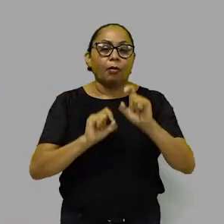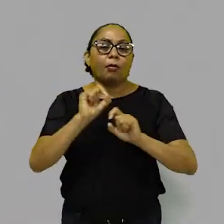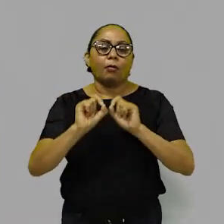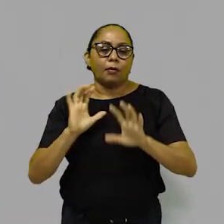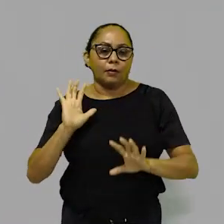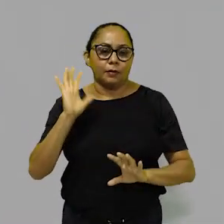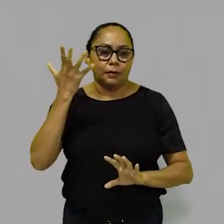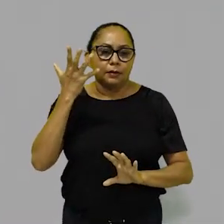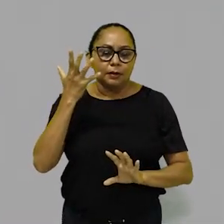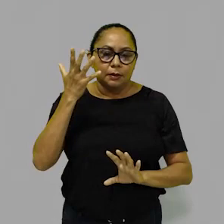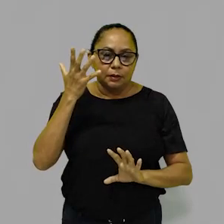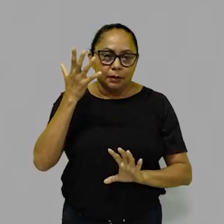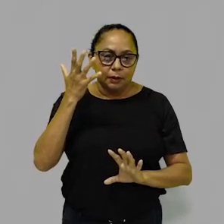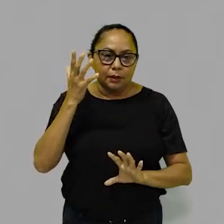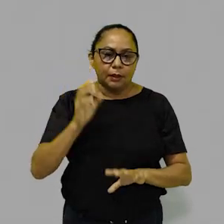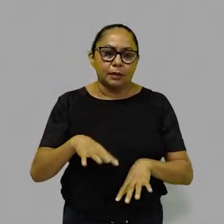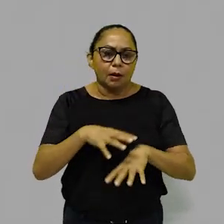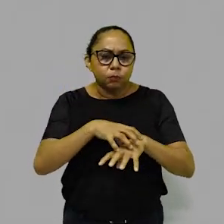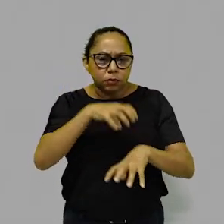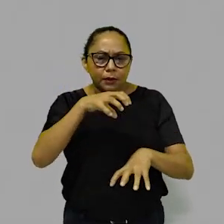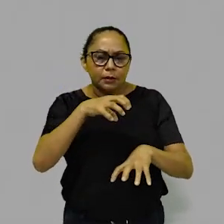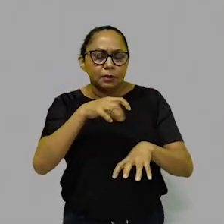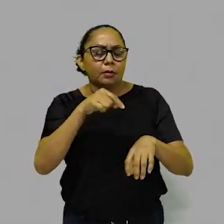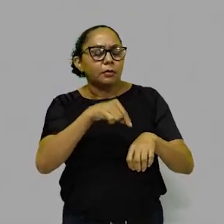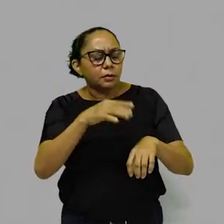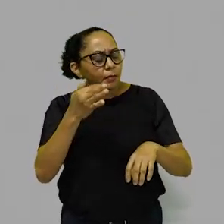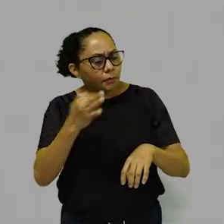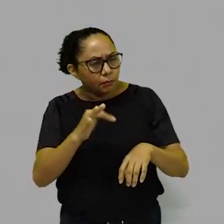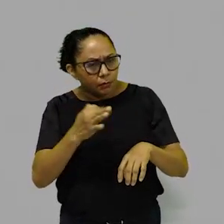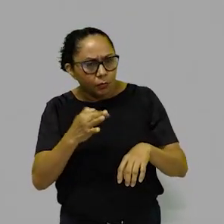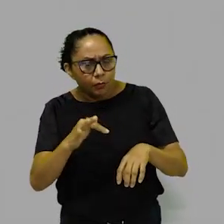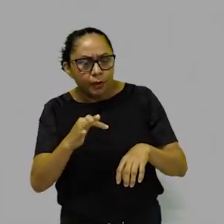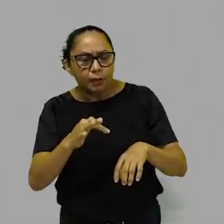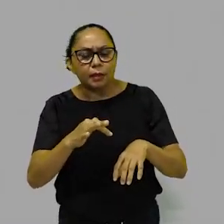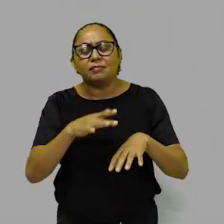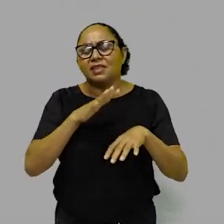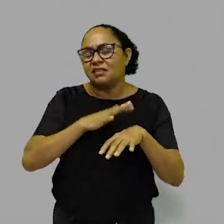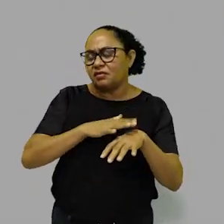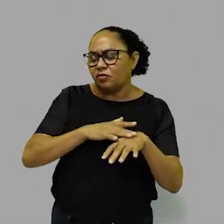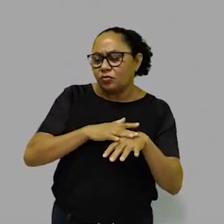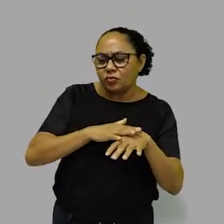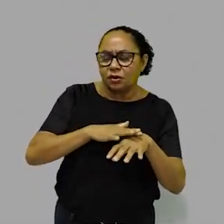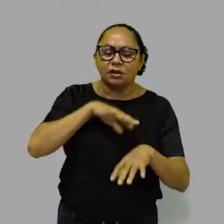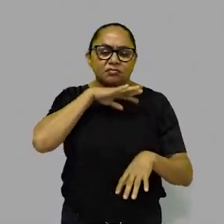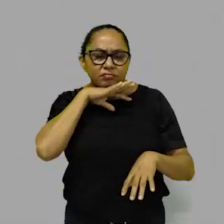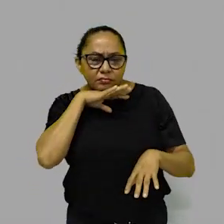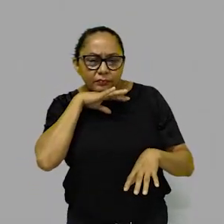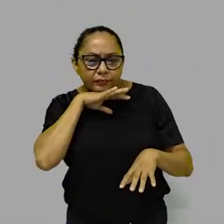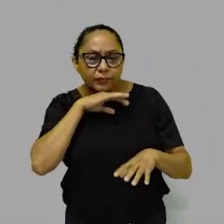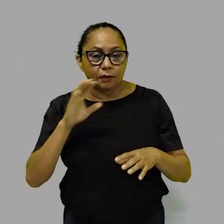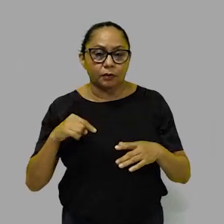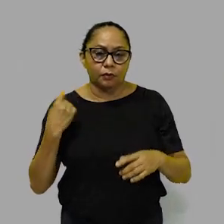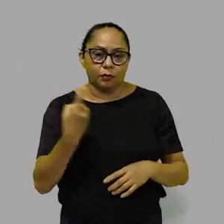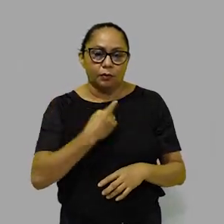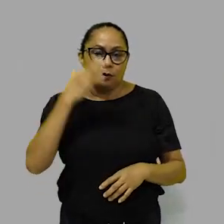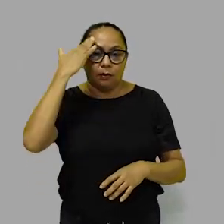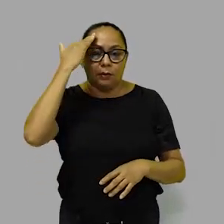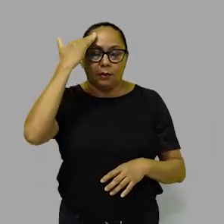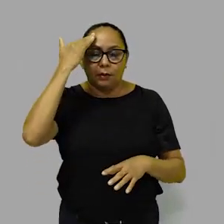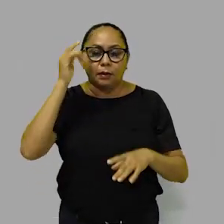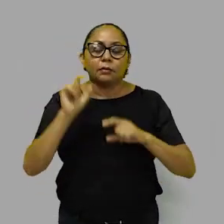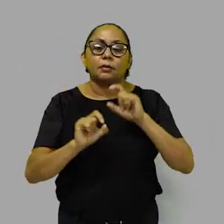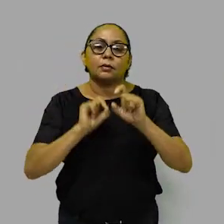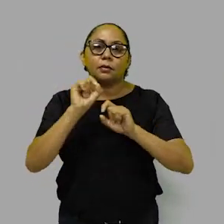né? Para que serve a inflamação? Será que é só para doer, para você ficar ruim? Então, nós vamos entender isso, tá? Nós vamos falar o